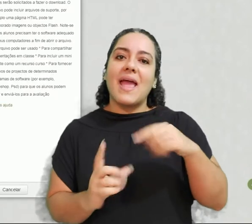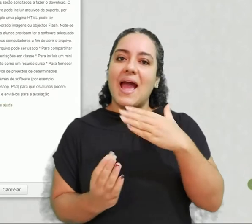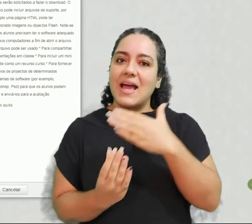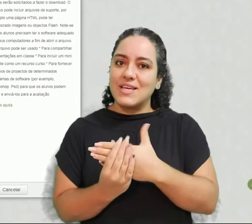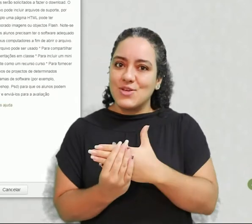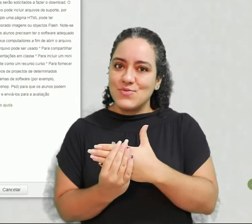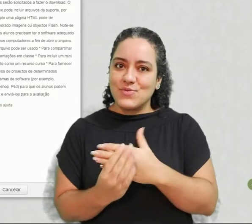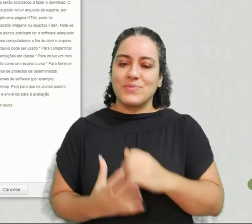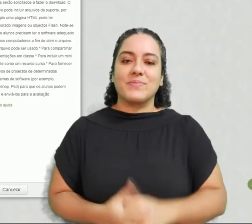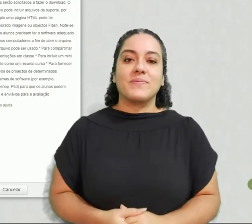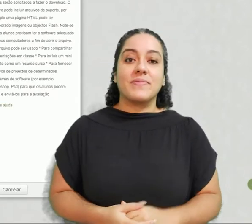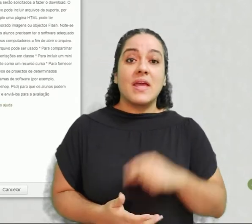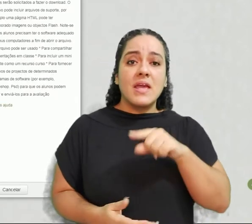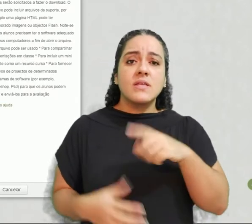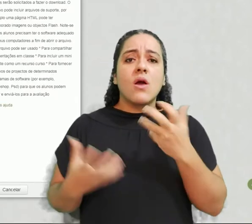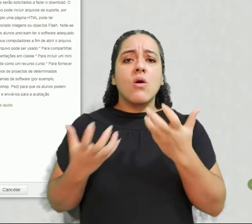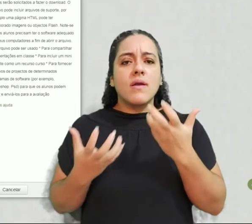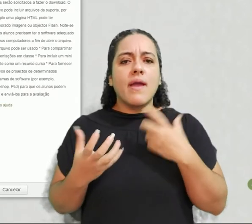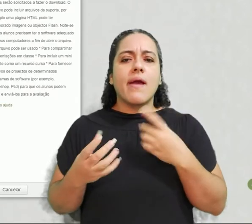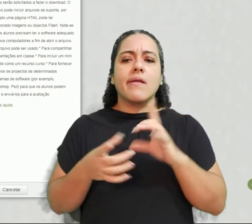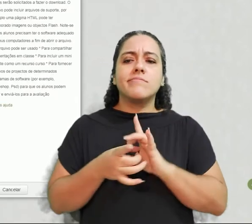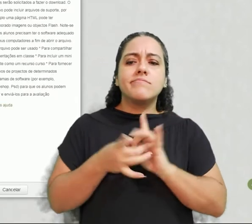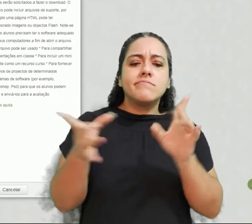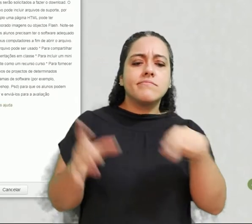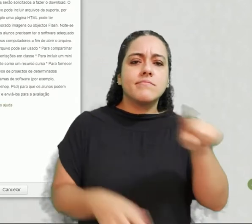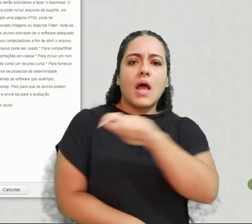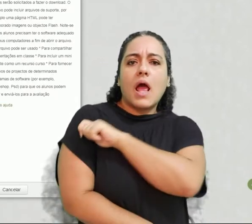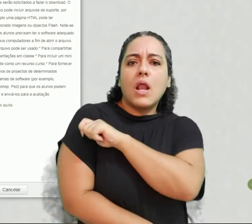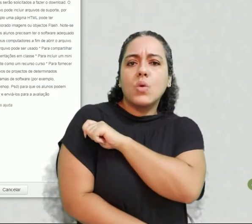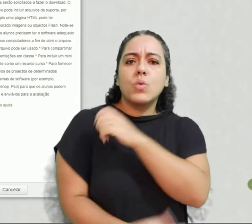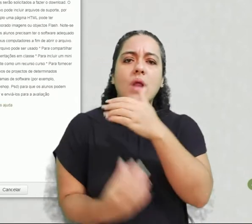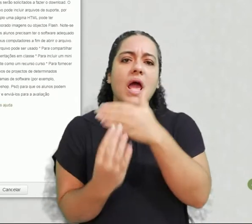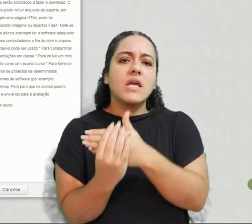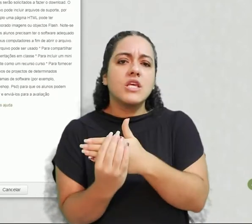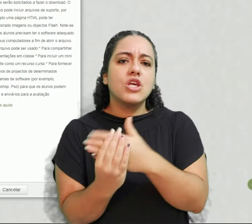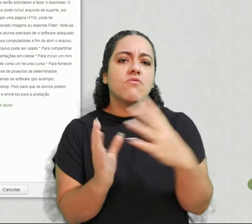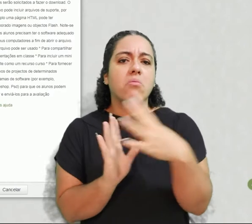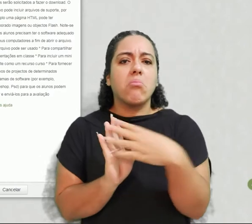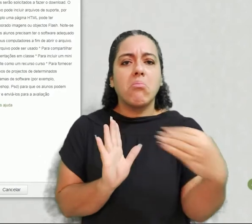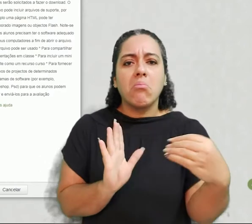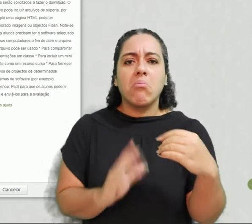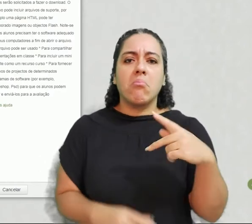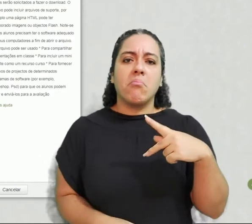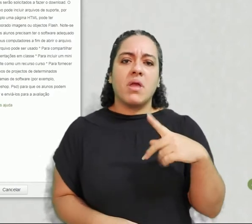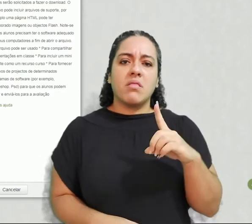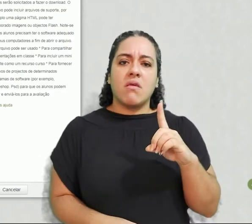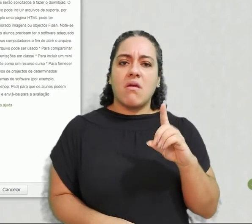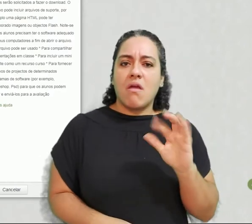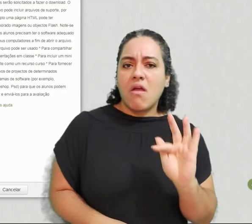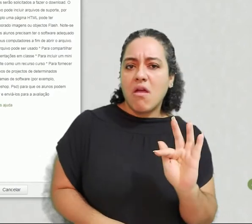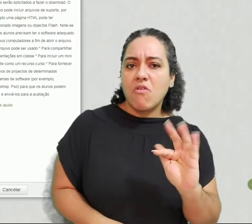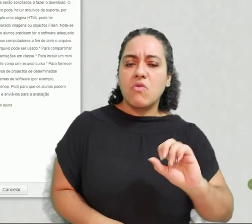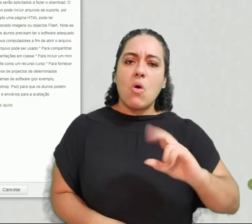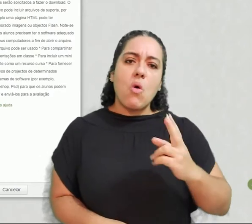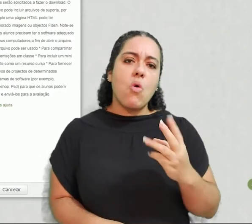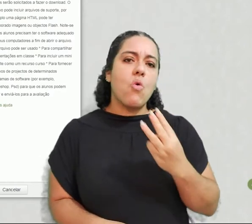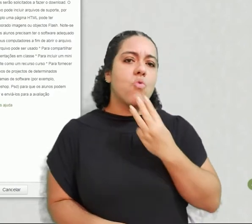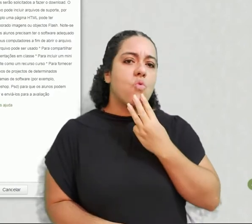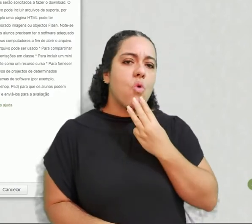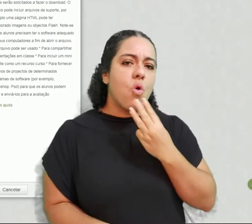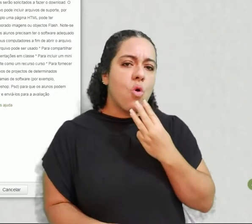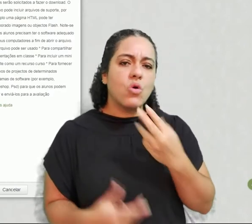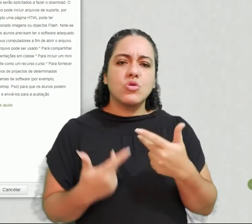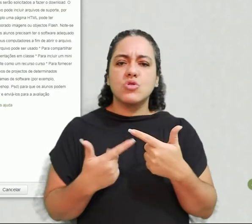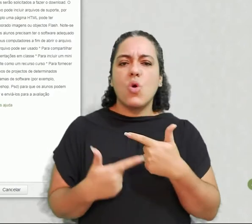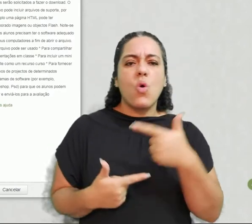arquivo Tá certo isso é para quando você quer disponibilizar para os alunos um arquivo do tipo PDF um arquivo do